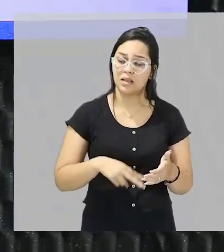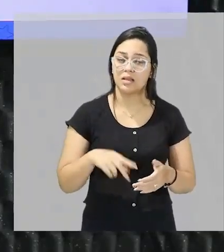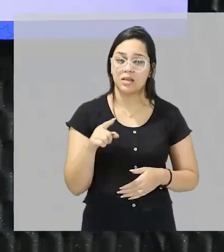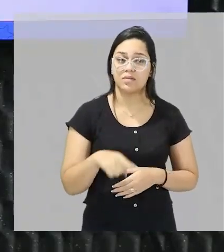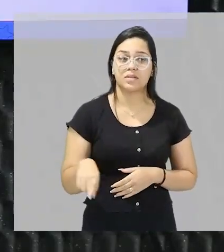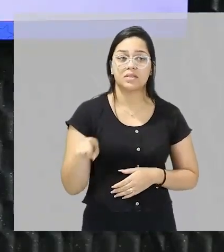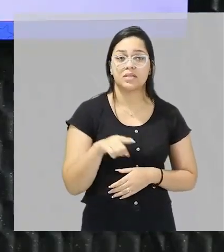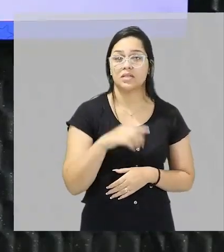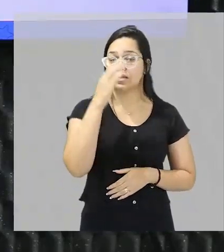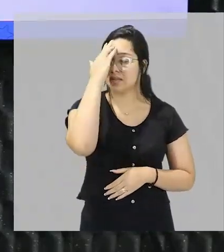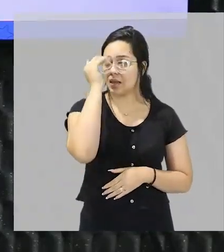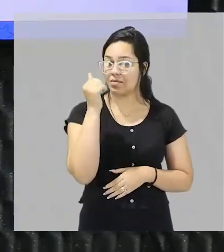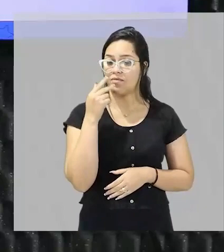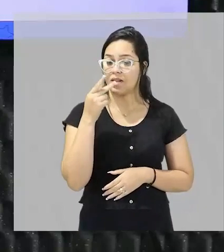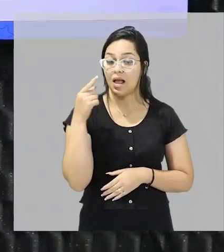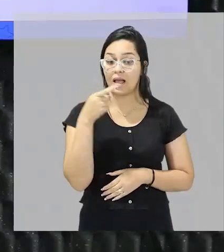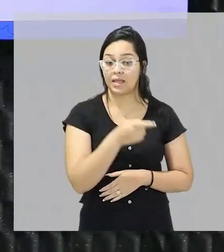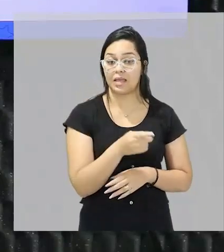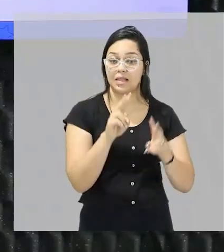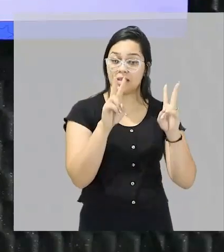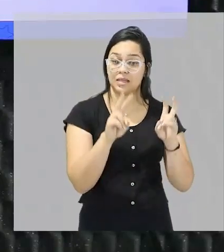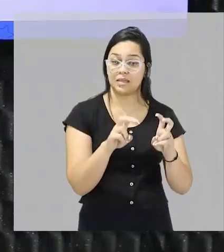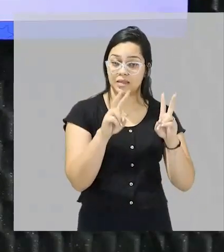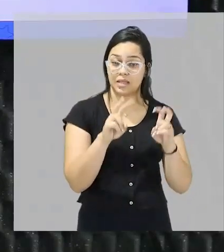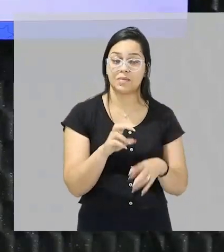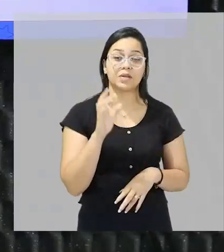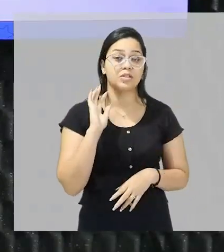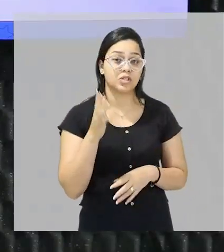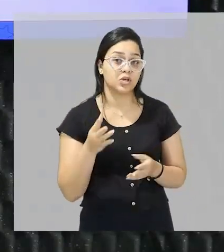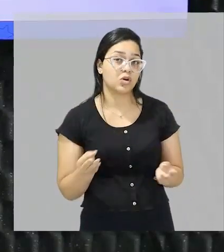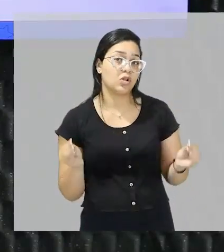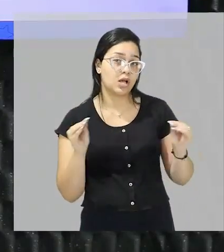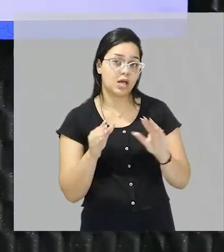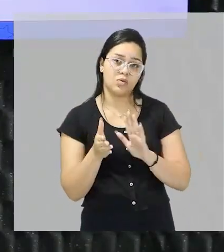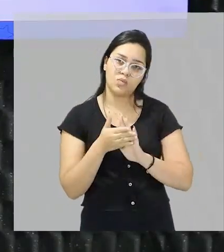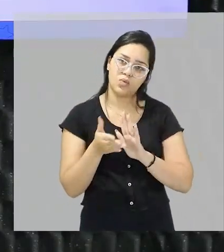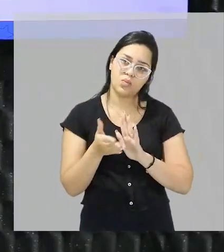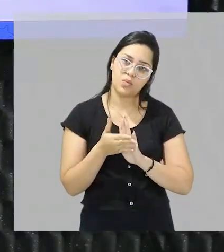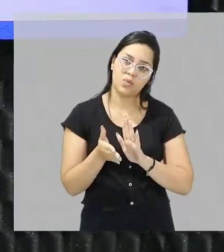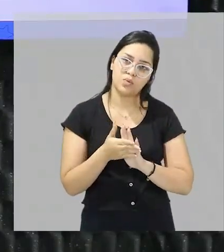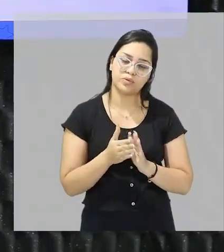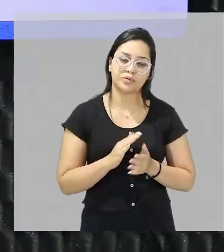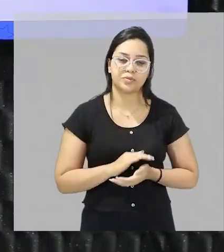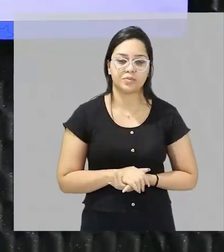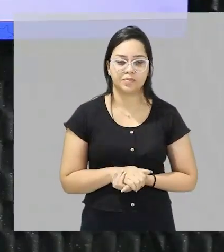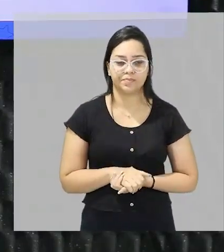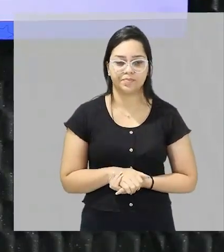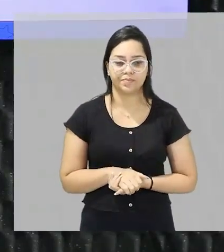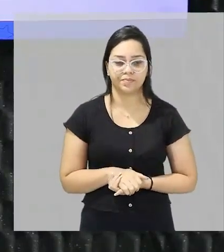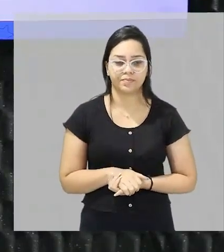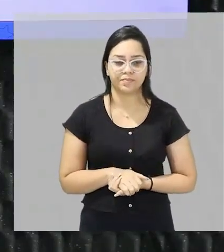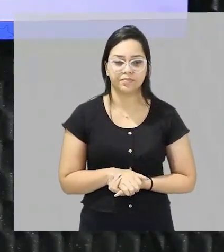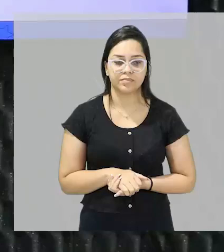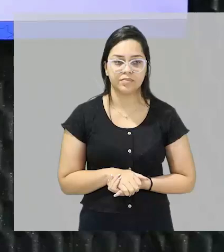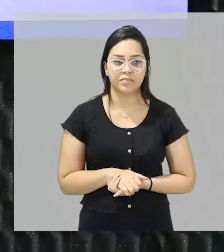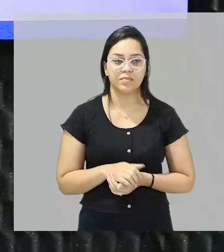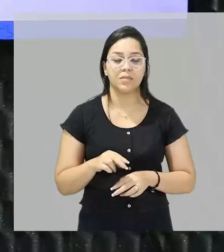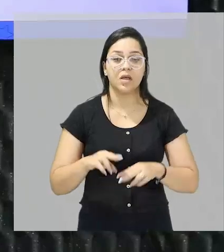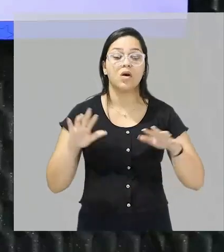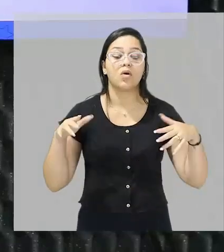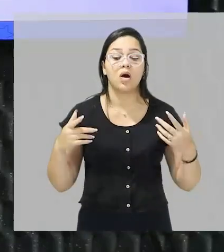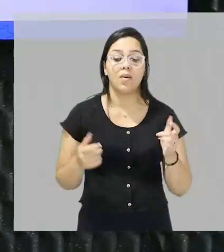saibam argumentar sobre aquele tema que está sendo proposto, aquele tema que está sendo debatido. Então, qual é